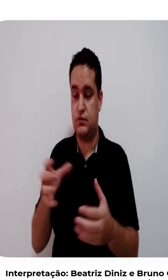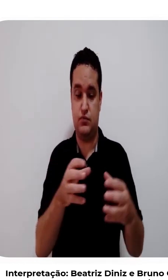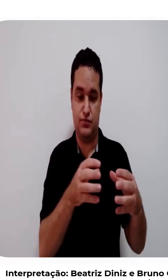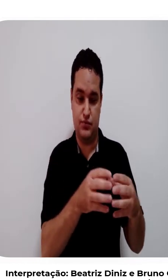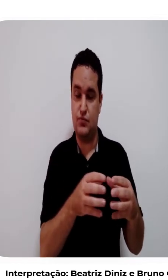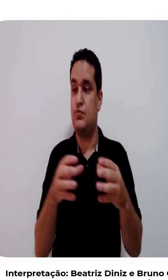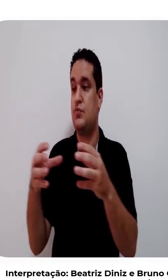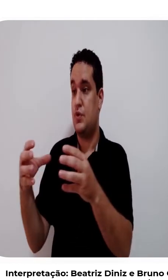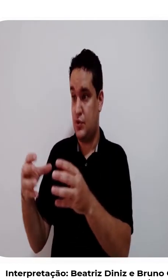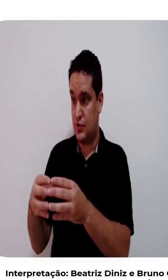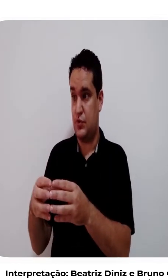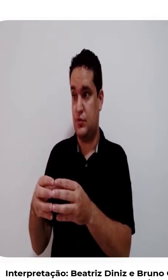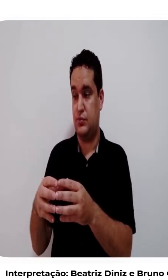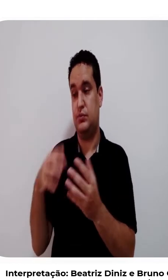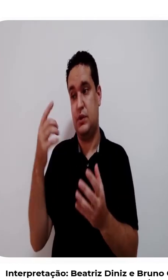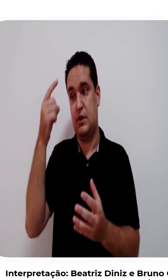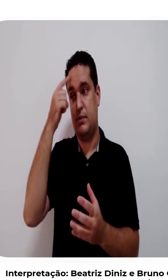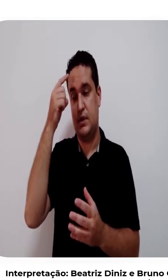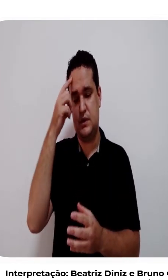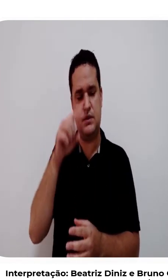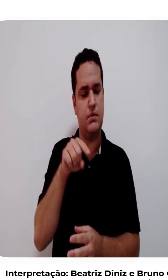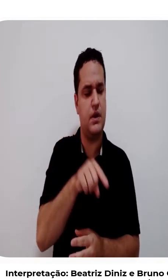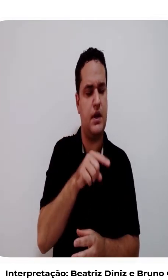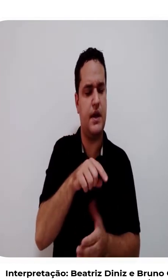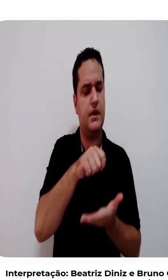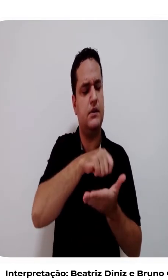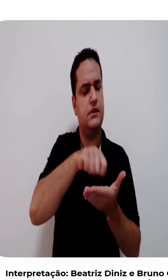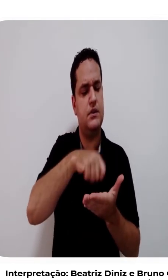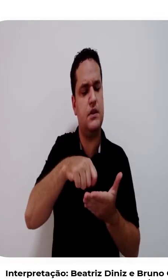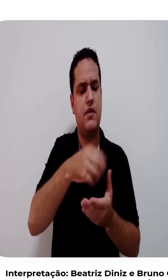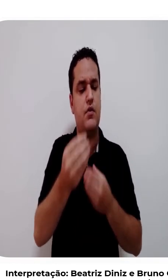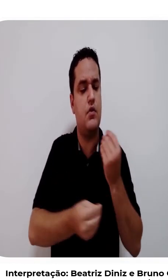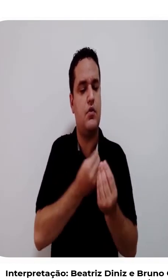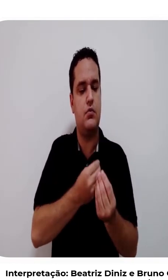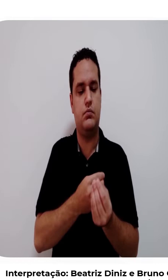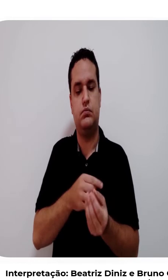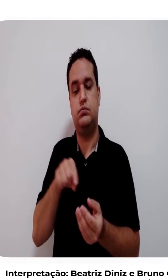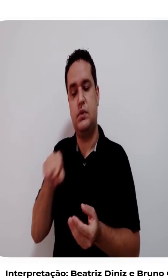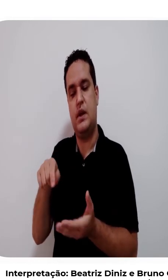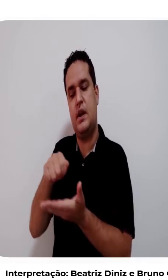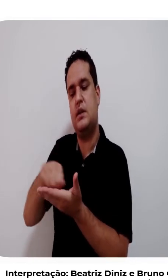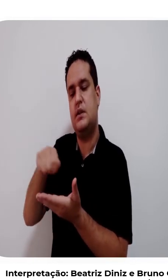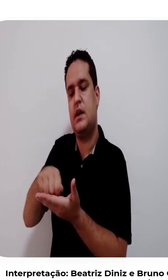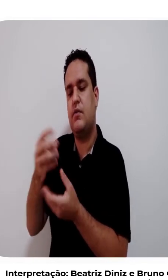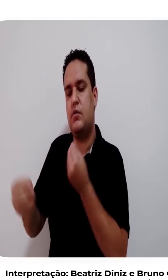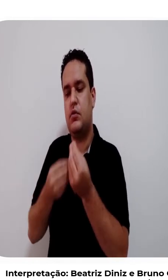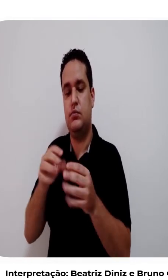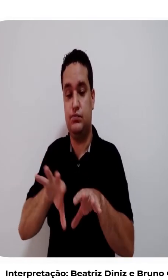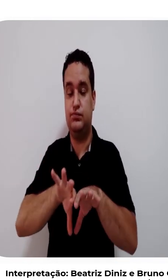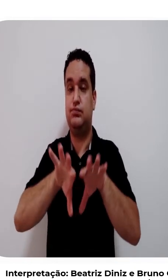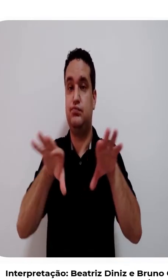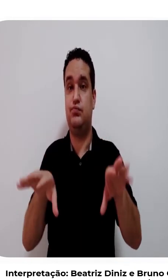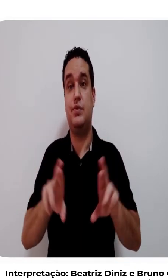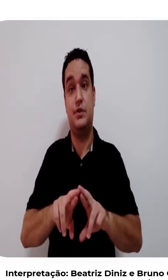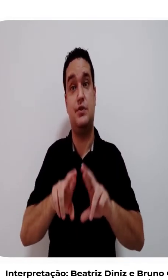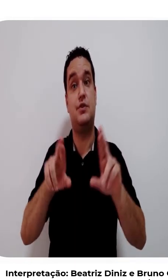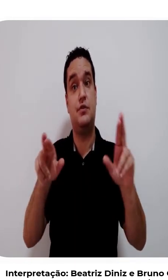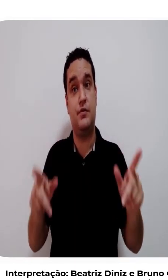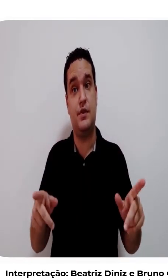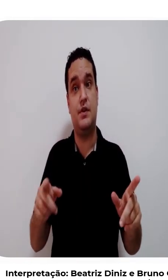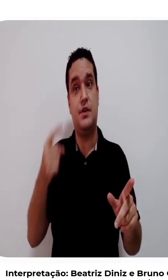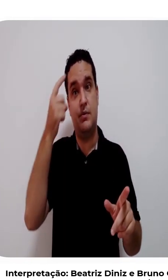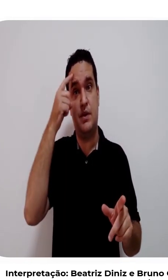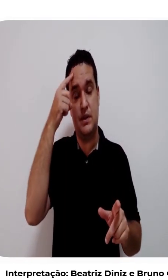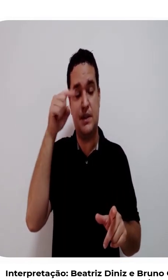nos níveis de escrita, justamente pensando nessas possibilidades aí de mediações mais efetivas e mais direcionadas, né,